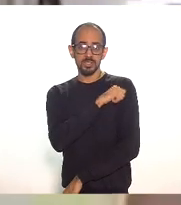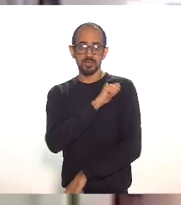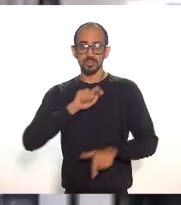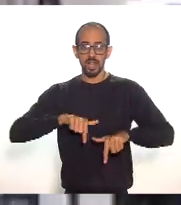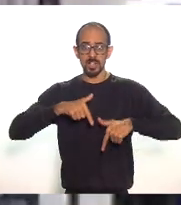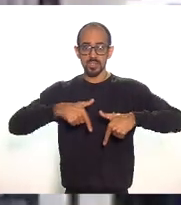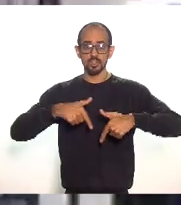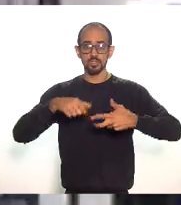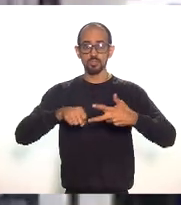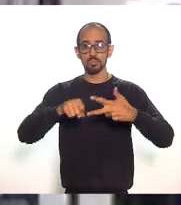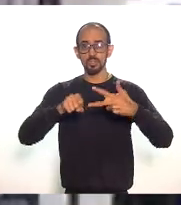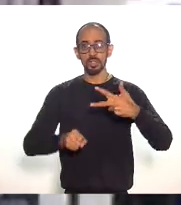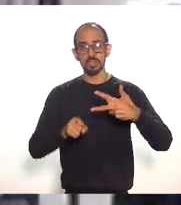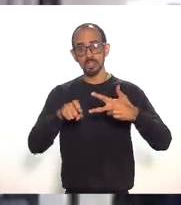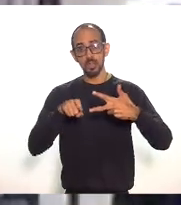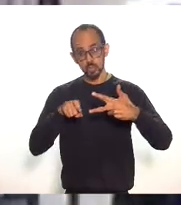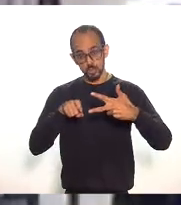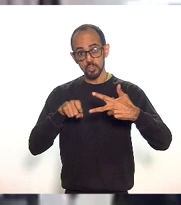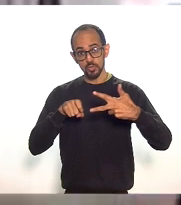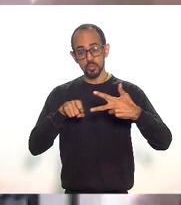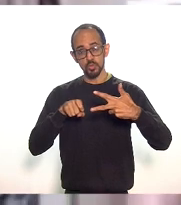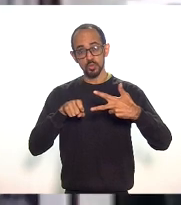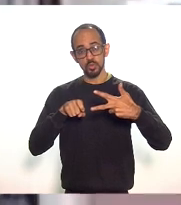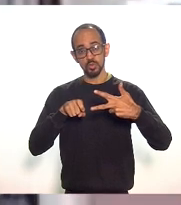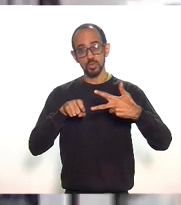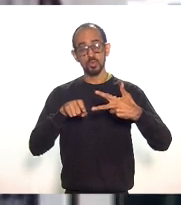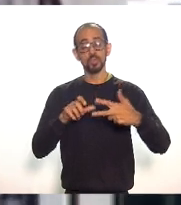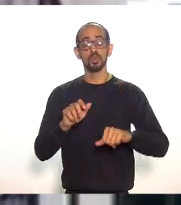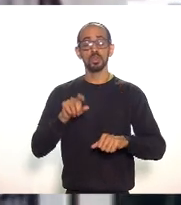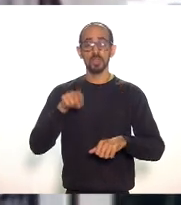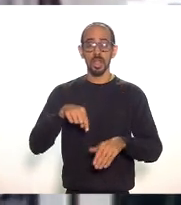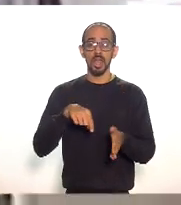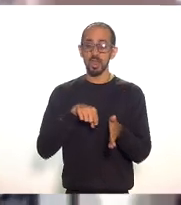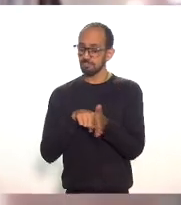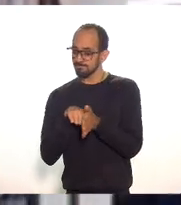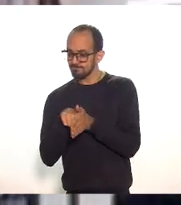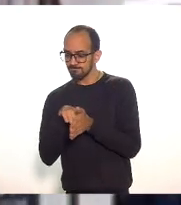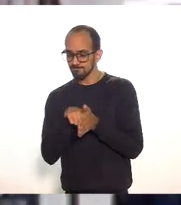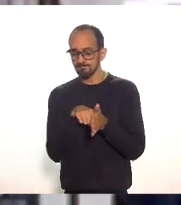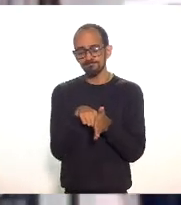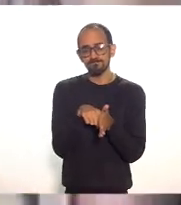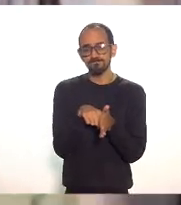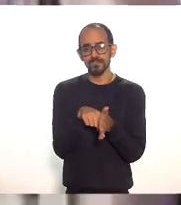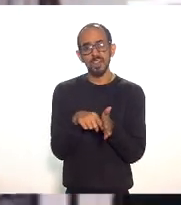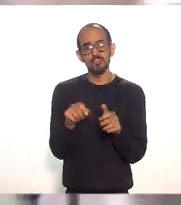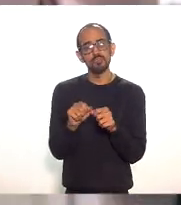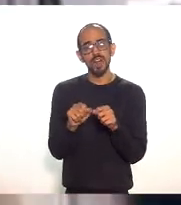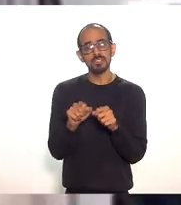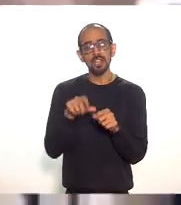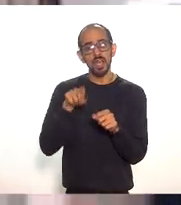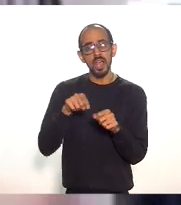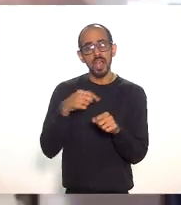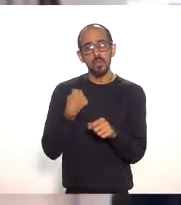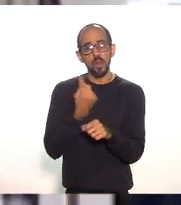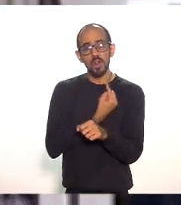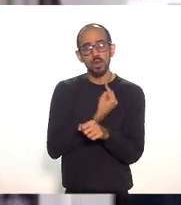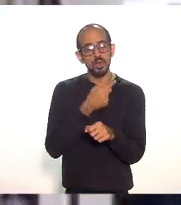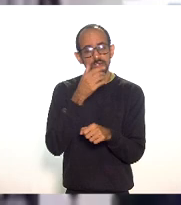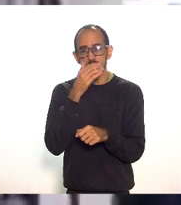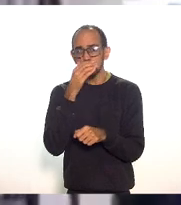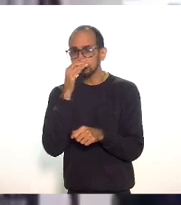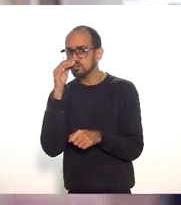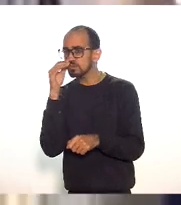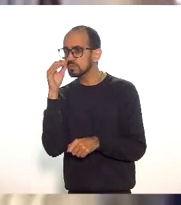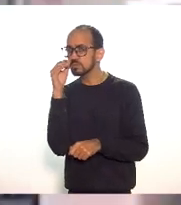do Executivo, quer dizer, essa fiscalização se dá através da nossa